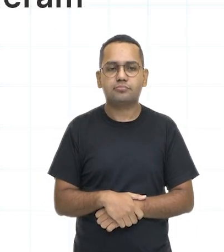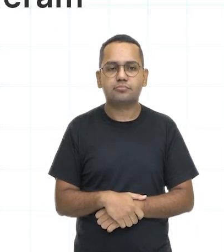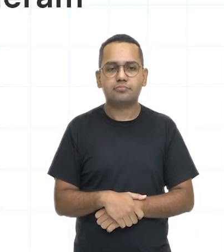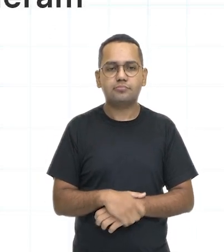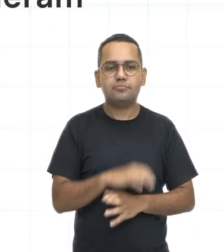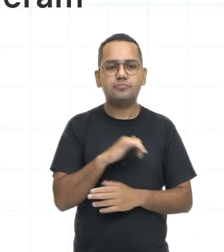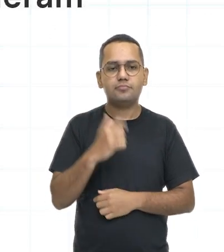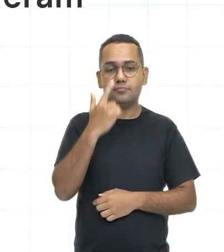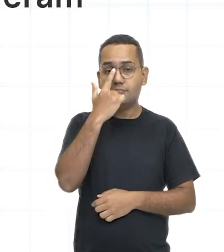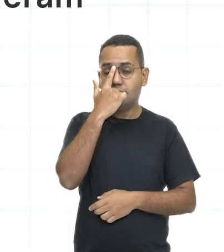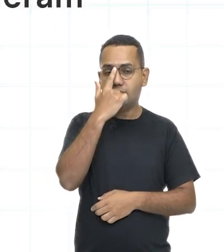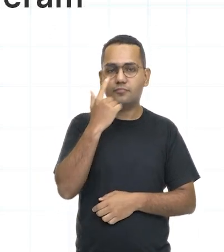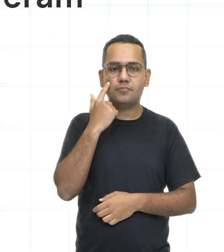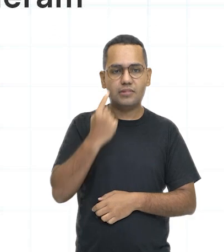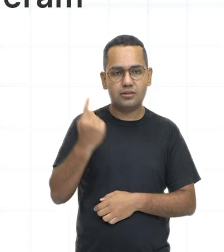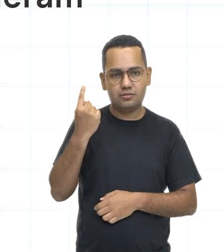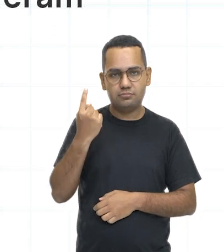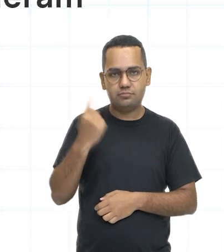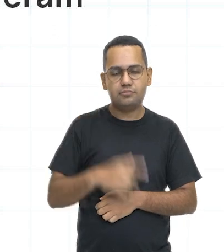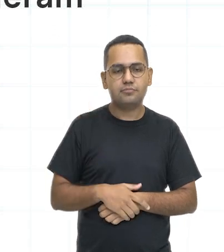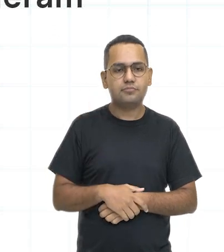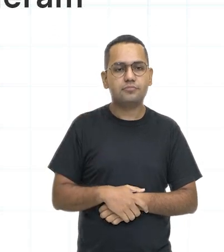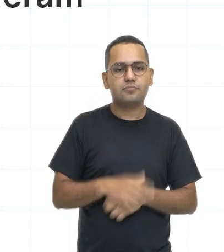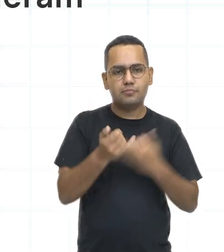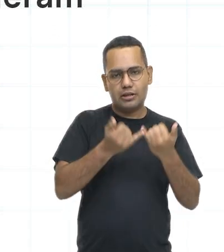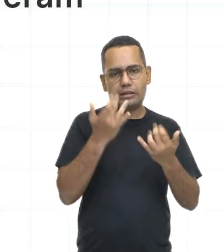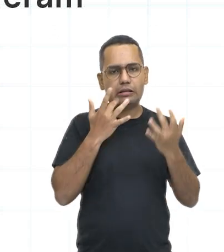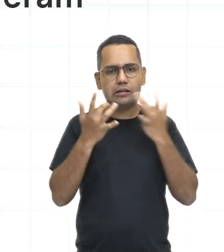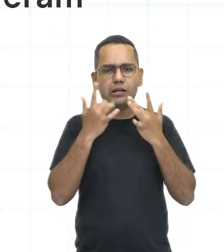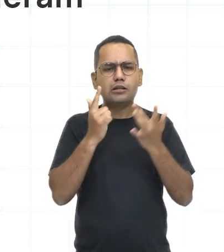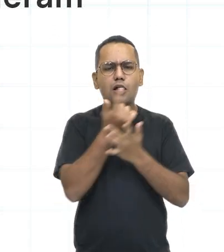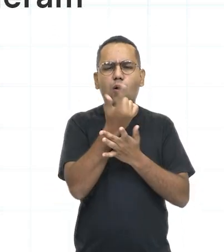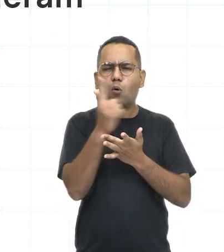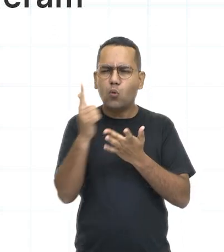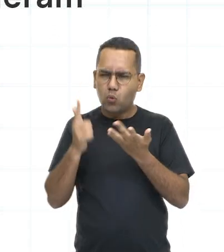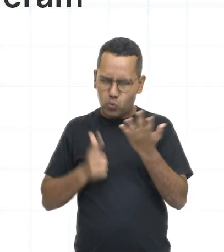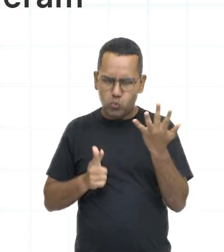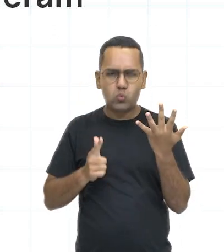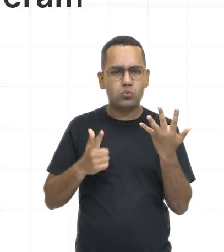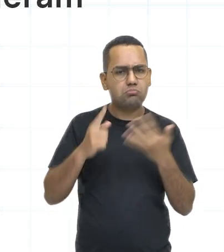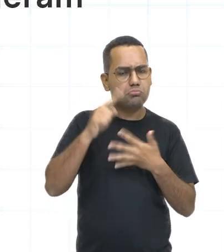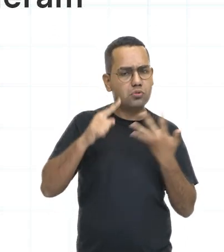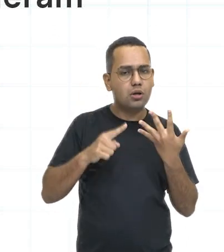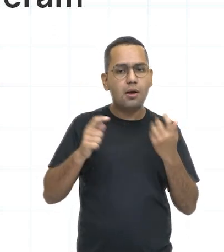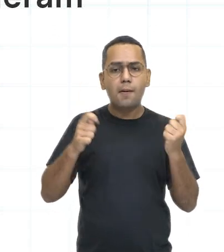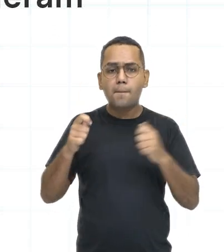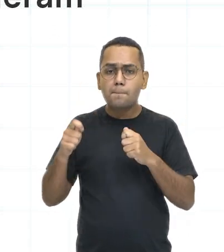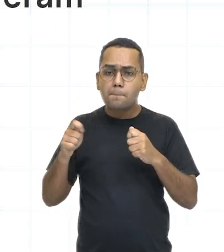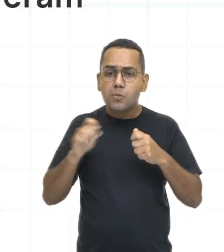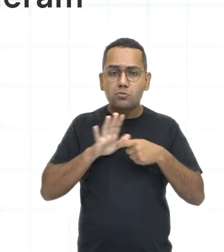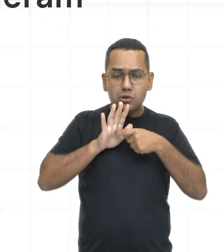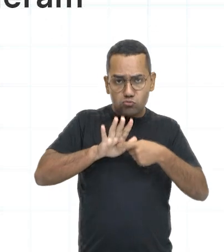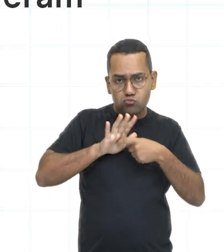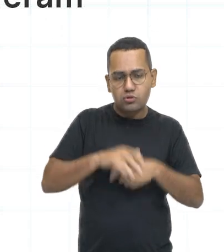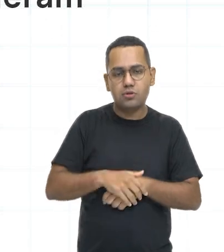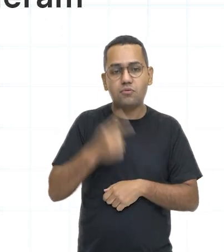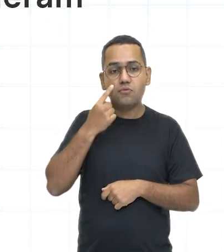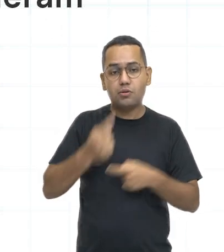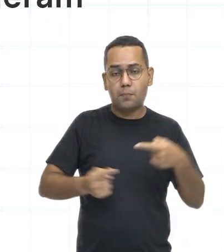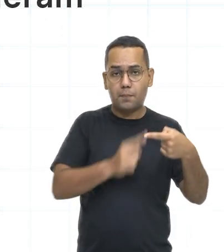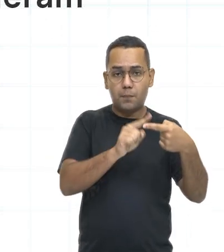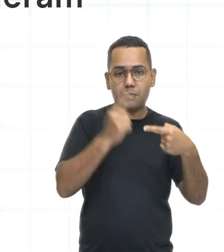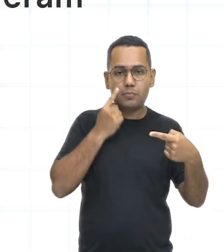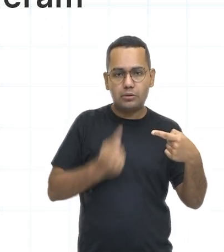jogos teatrais têm outros elementos que servem como estrutura para a atividade.